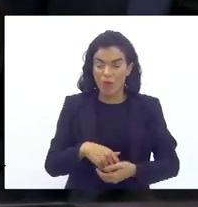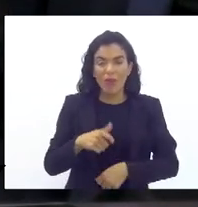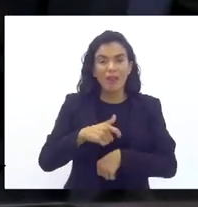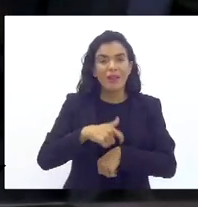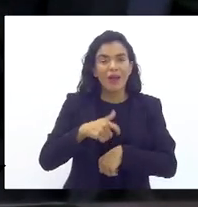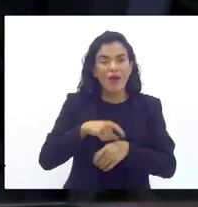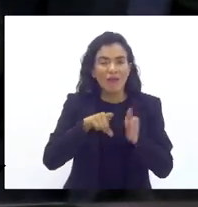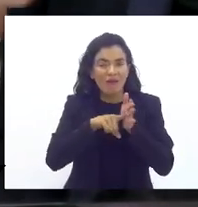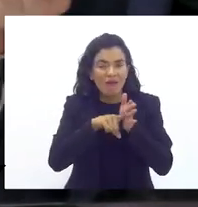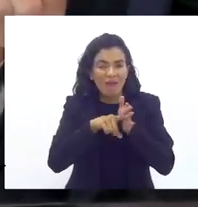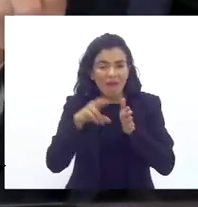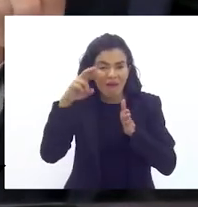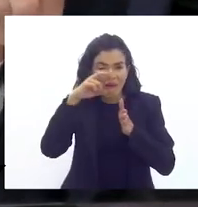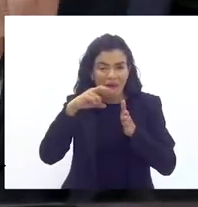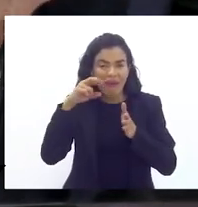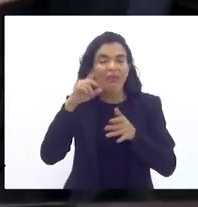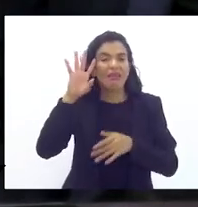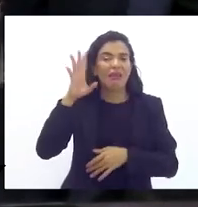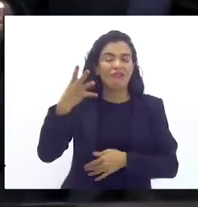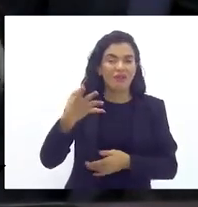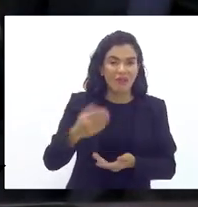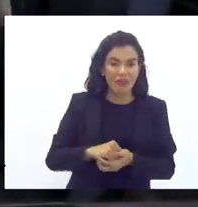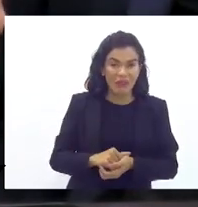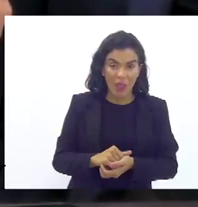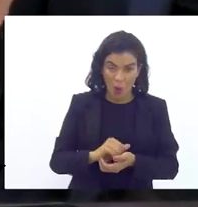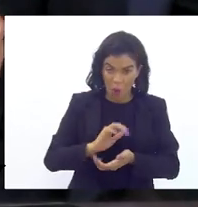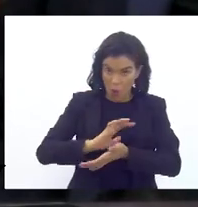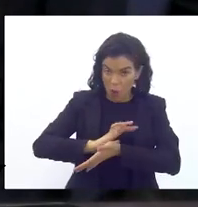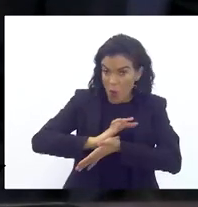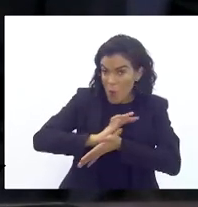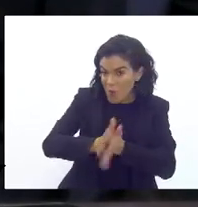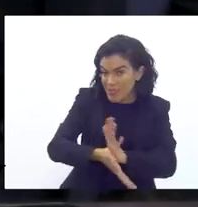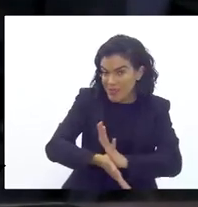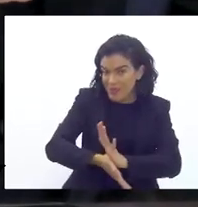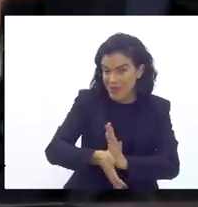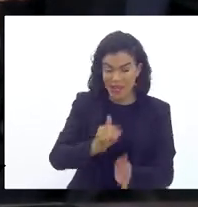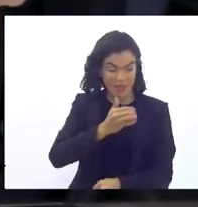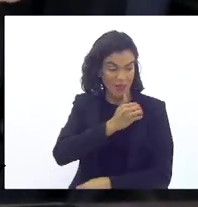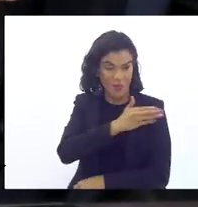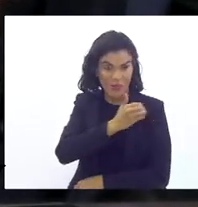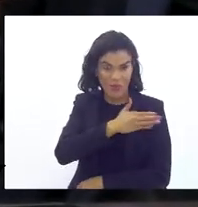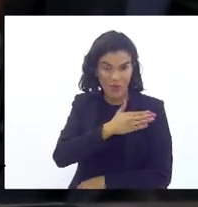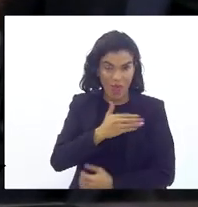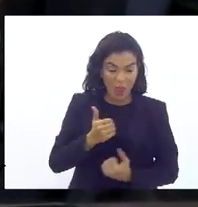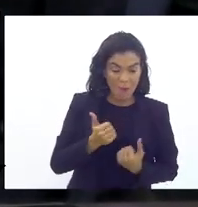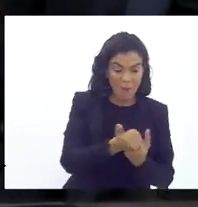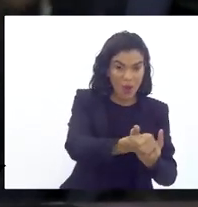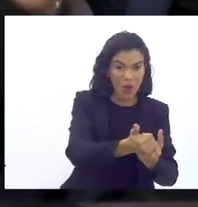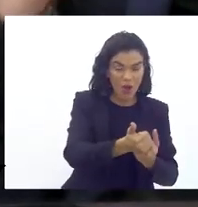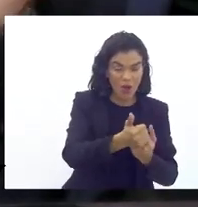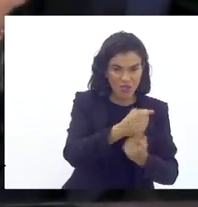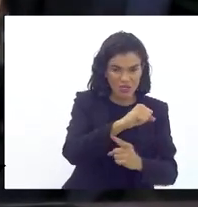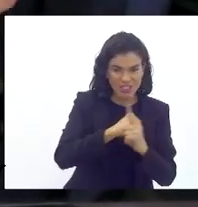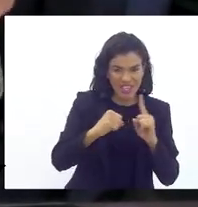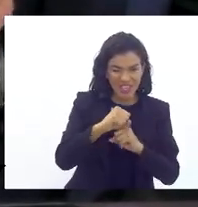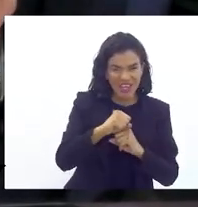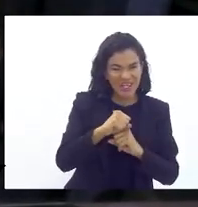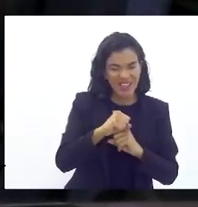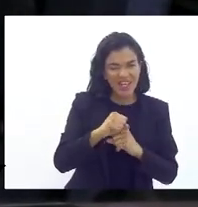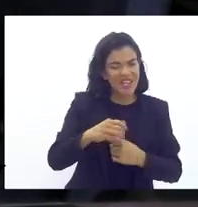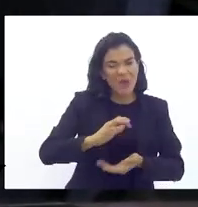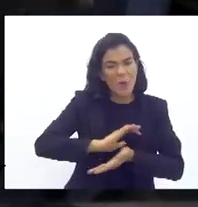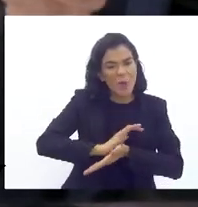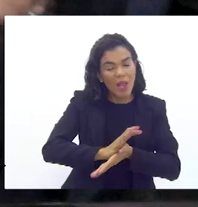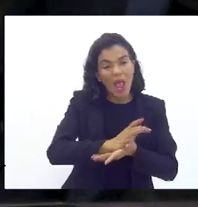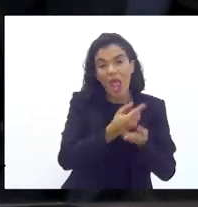define o que que é pró sociedade o preconceito é para a sociedade Claro que não preconceito